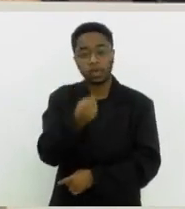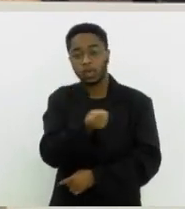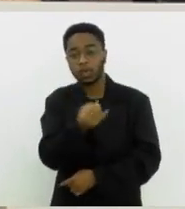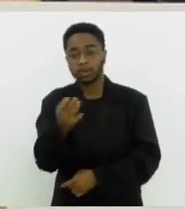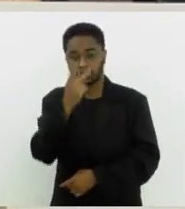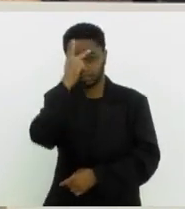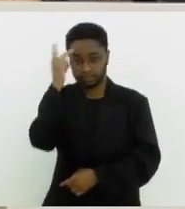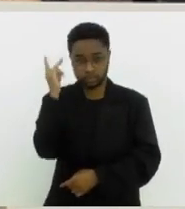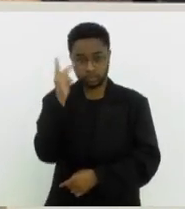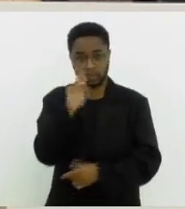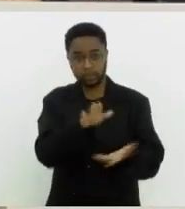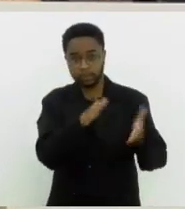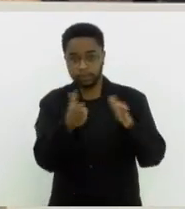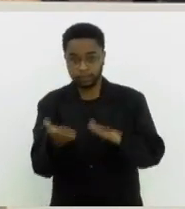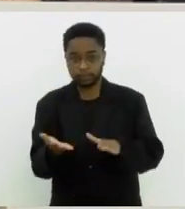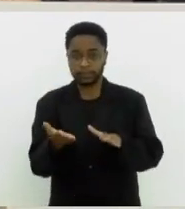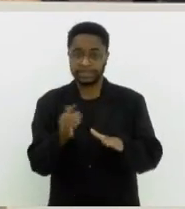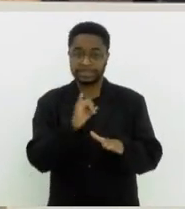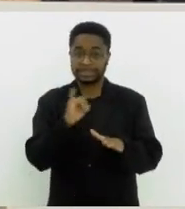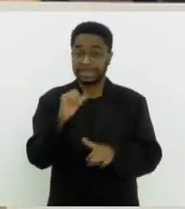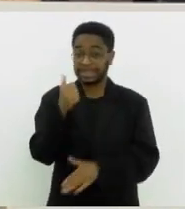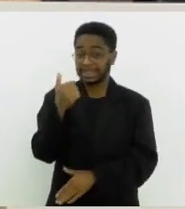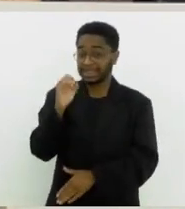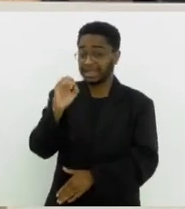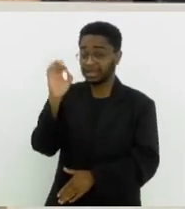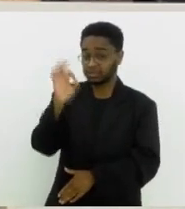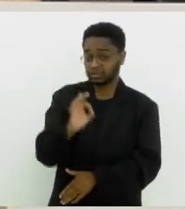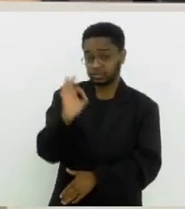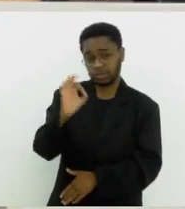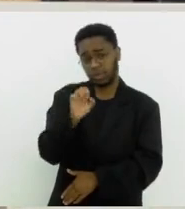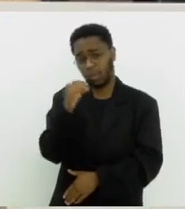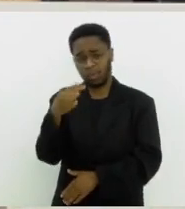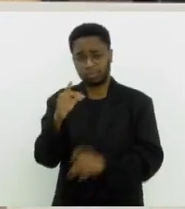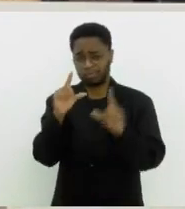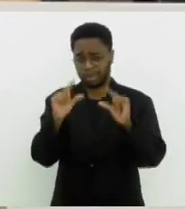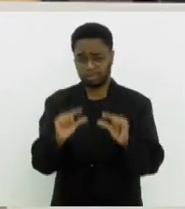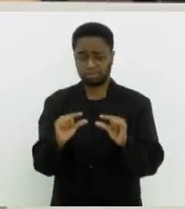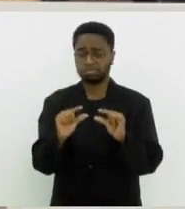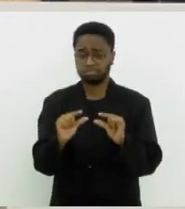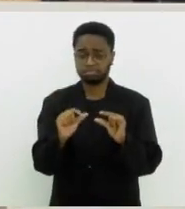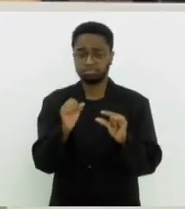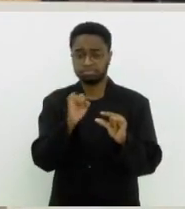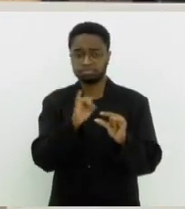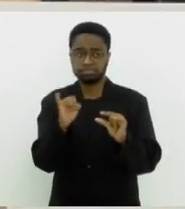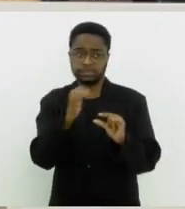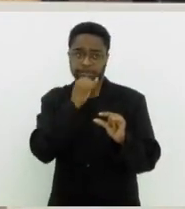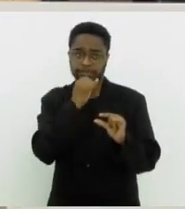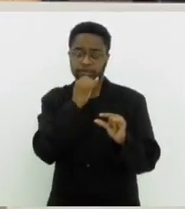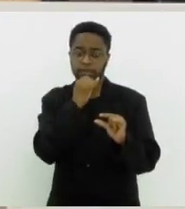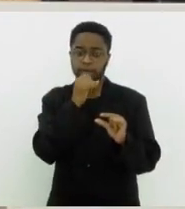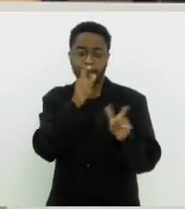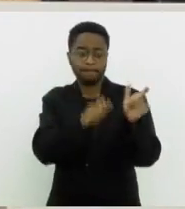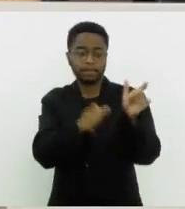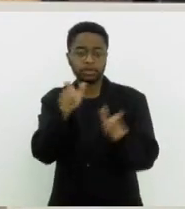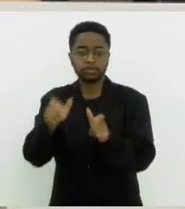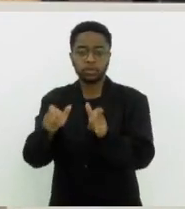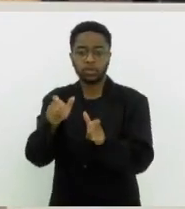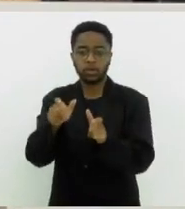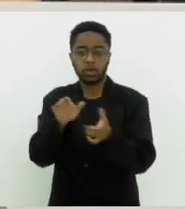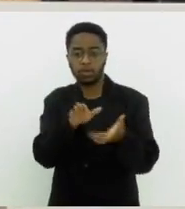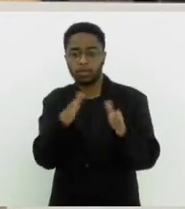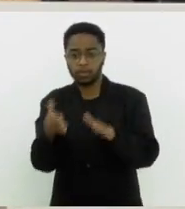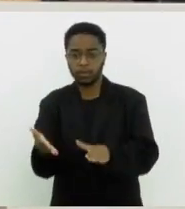óbitos, se 10%, até menos, de pessoas que